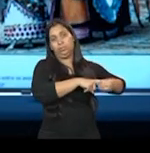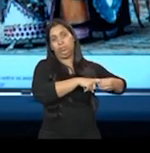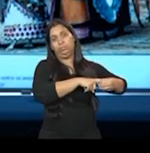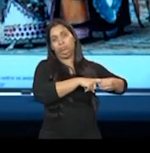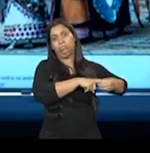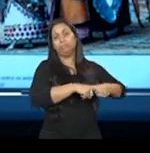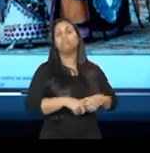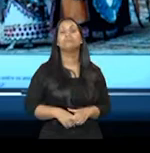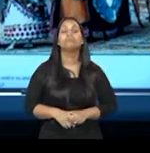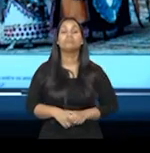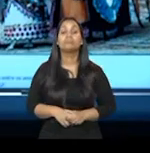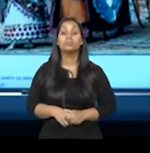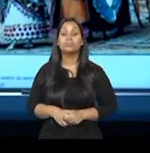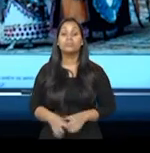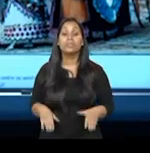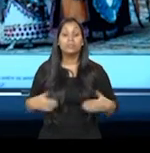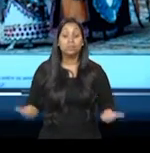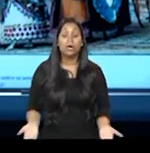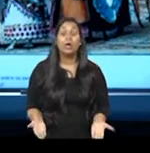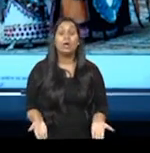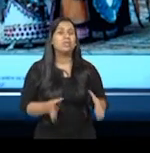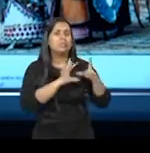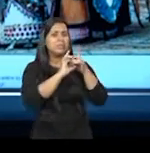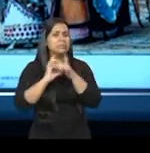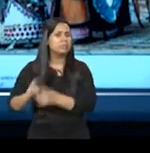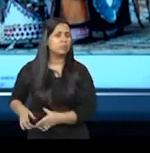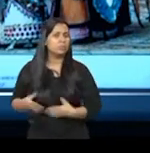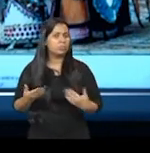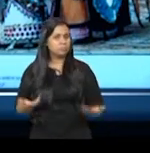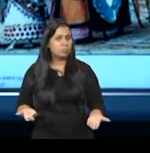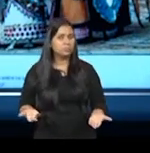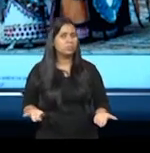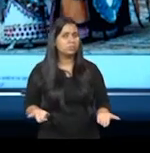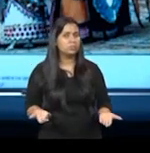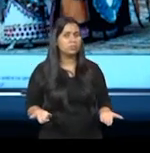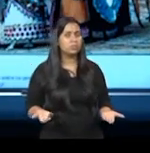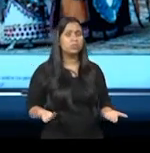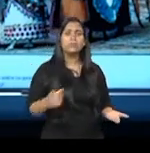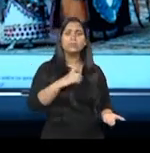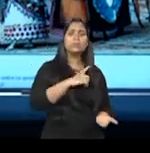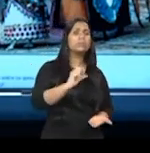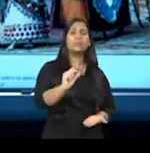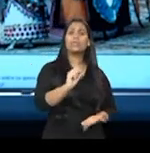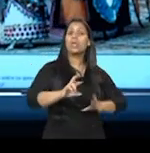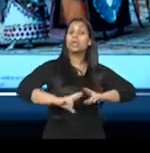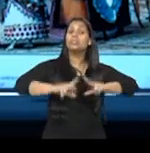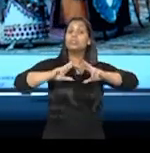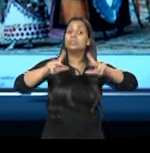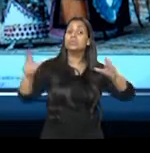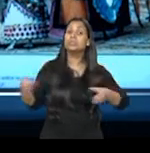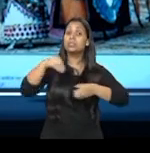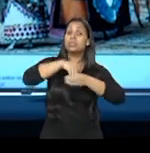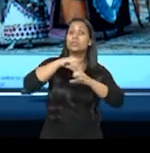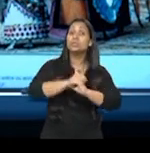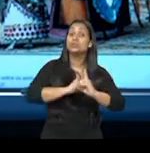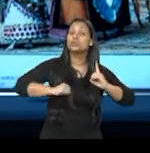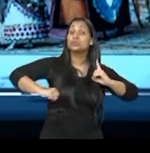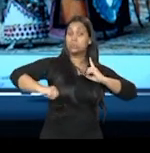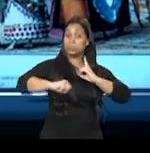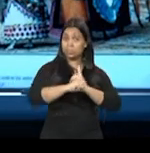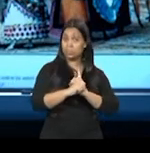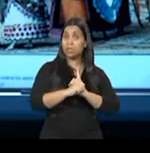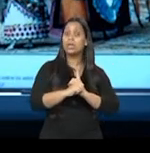era dependente ali, tá? Nesse contexto todo, pessoal, havia diferenças também dentro da